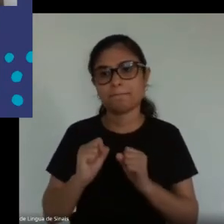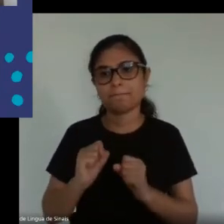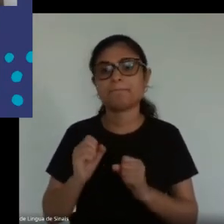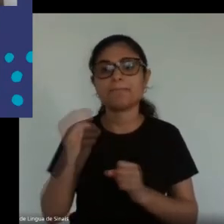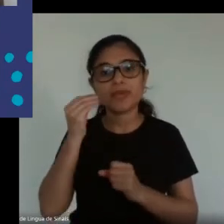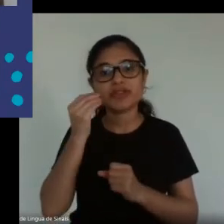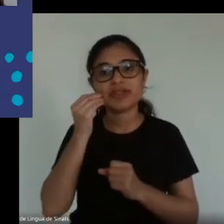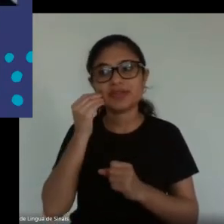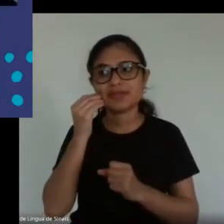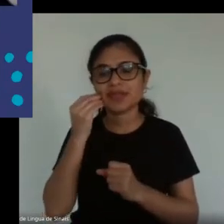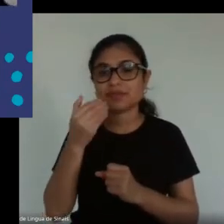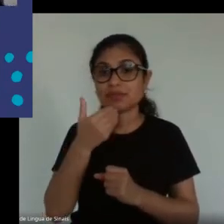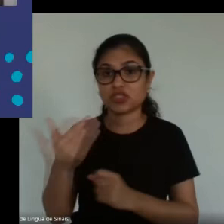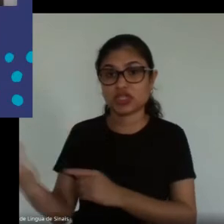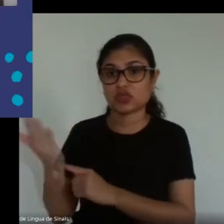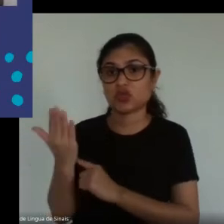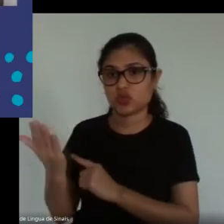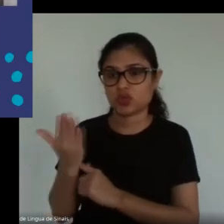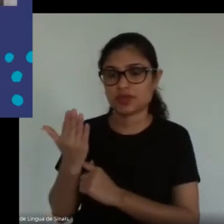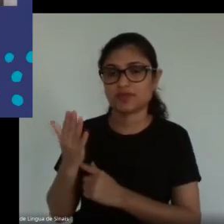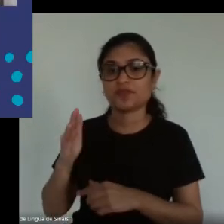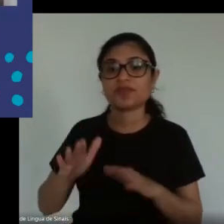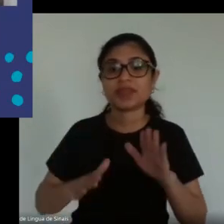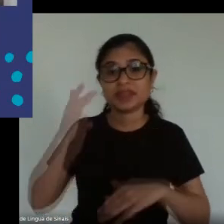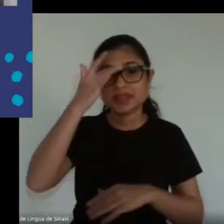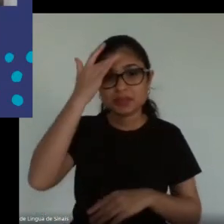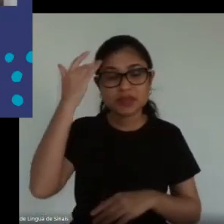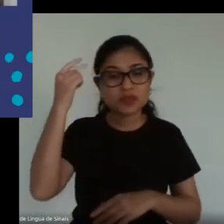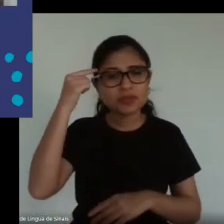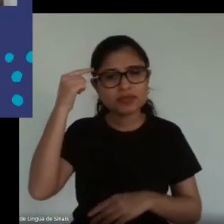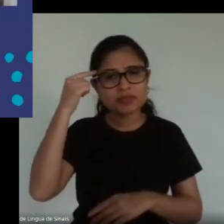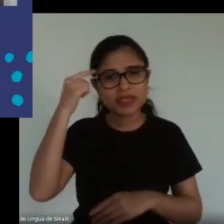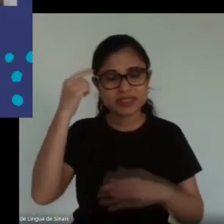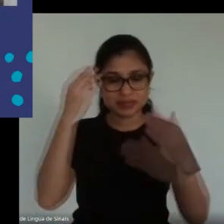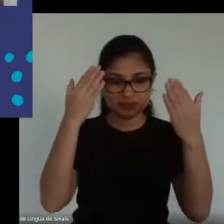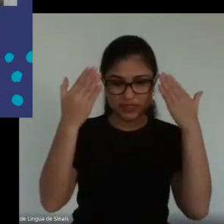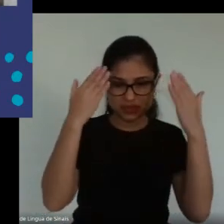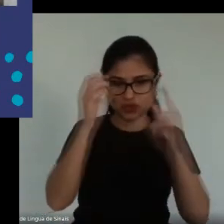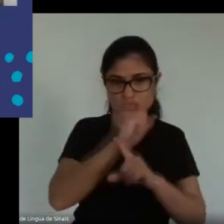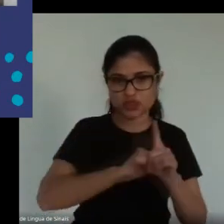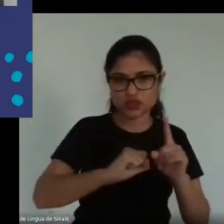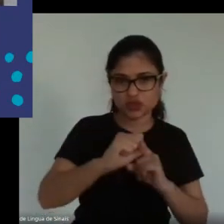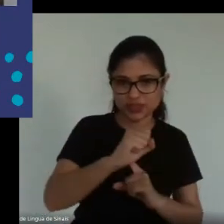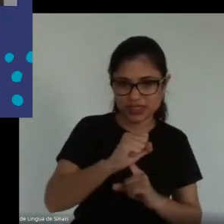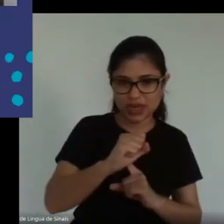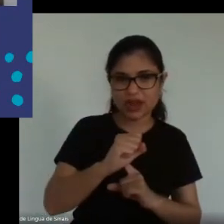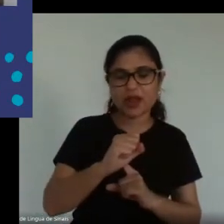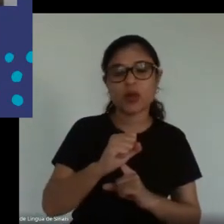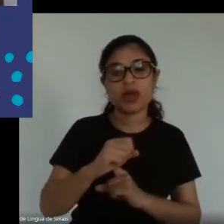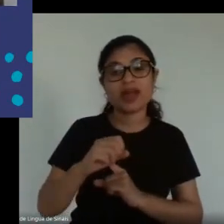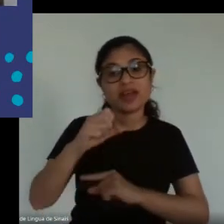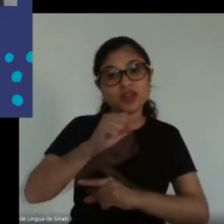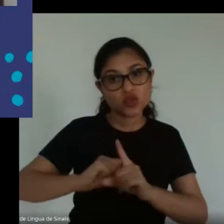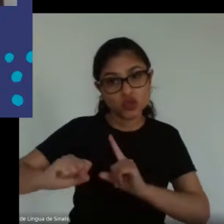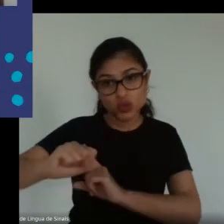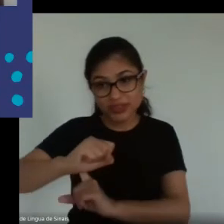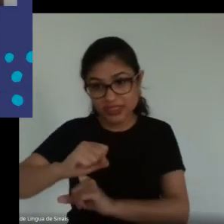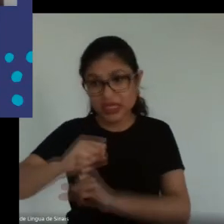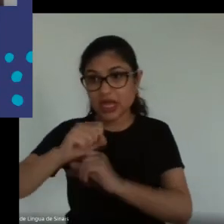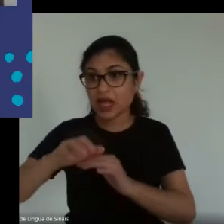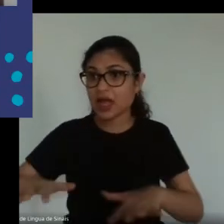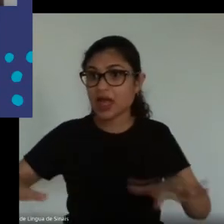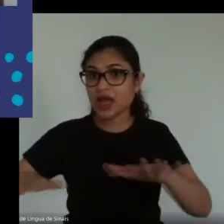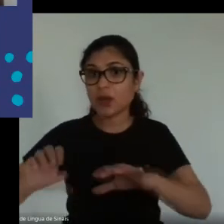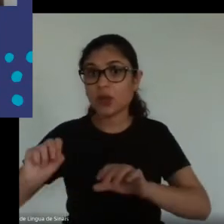ok? Então, às vezes as pessoas pensam que psicologia social esquece desse outro lado, que é a psicologia. Então,